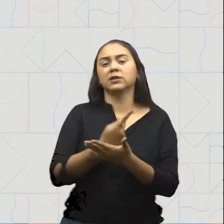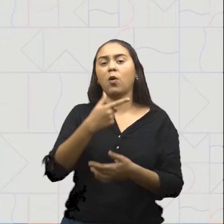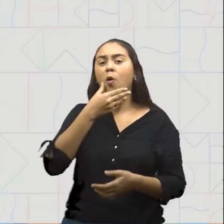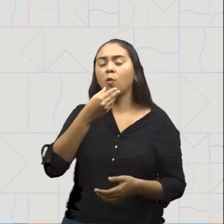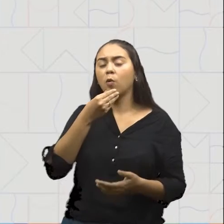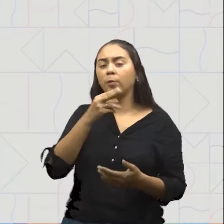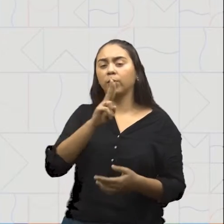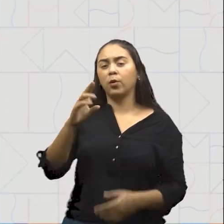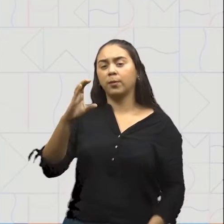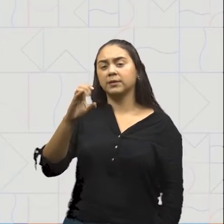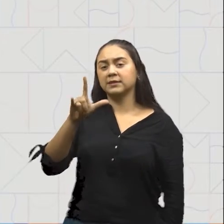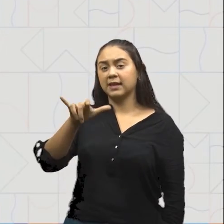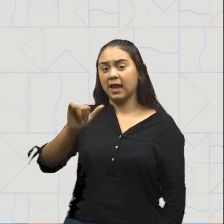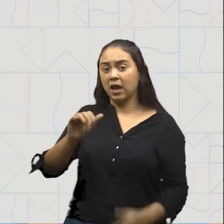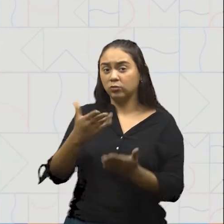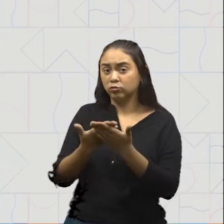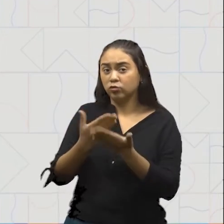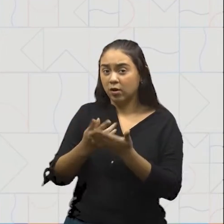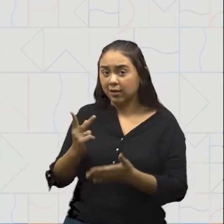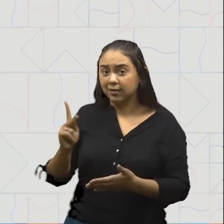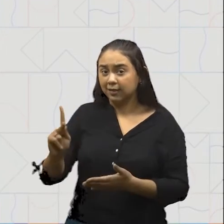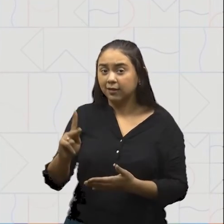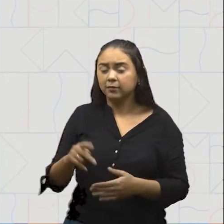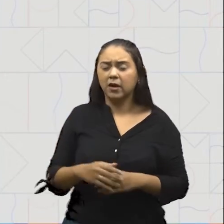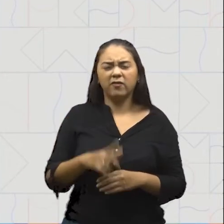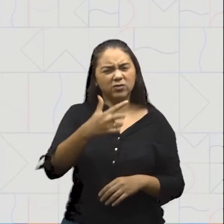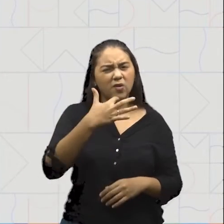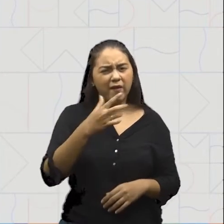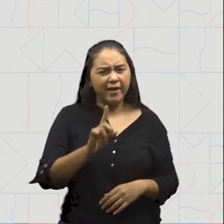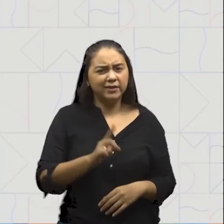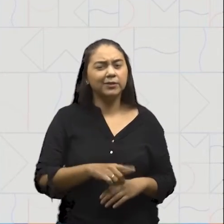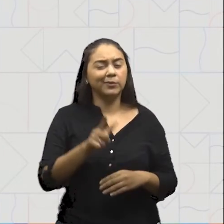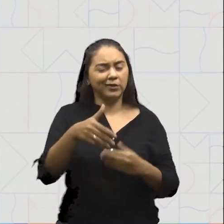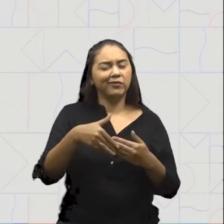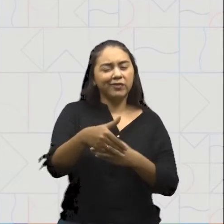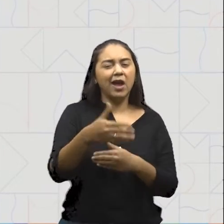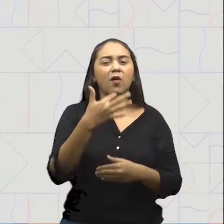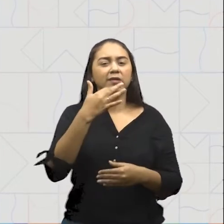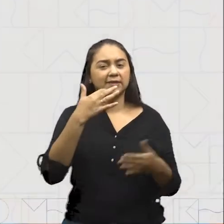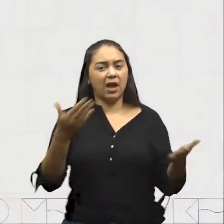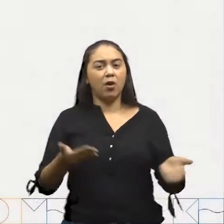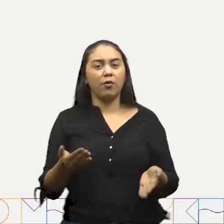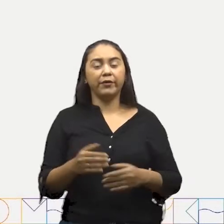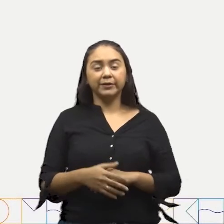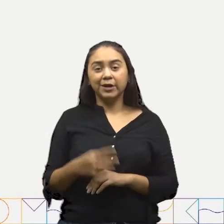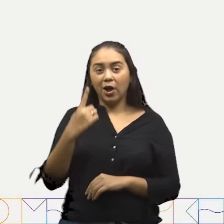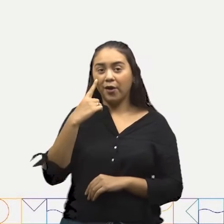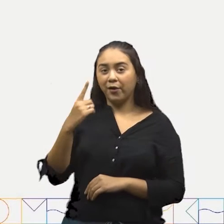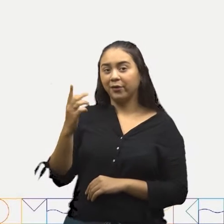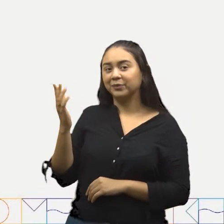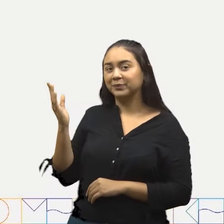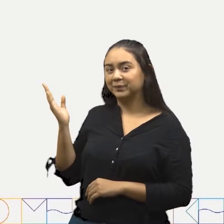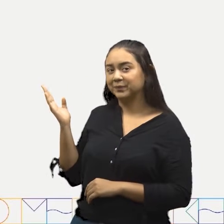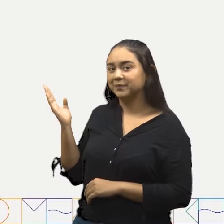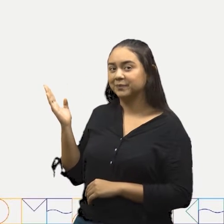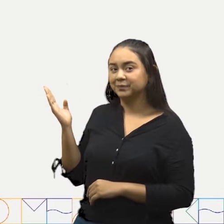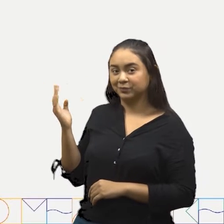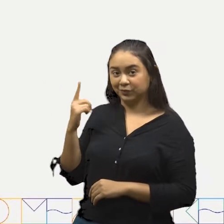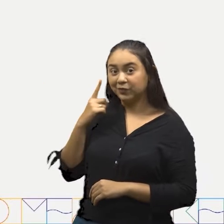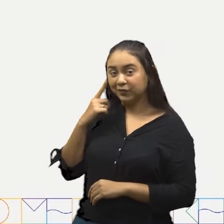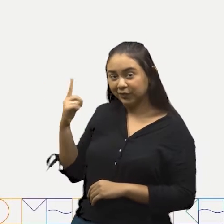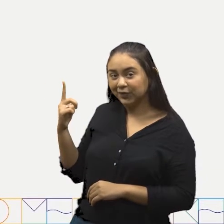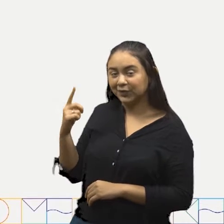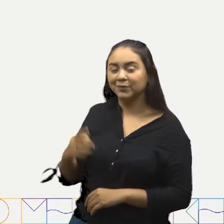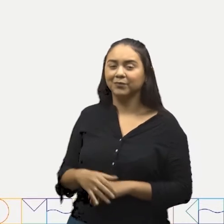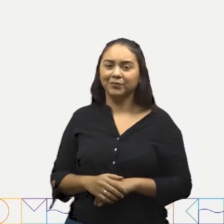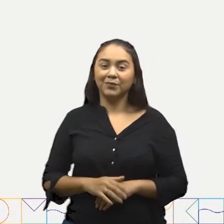conhece o Célio? Sério? Ah, mas não se preocupa, porque você conhecerá ele hoje. Conheço o Célio. Oi,